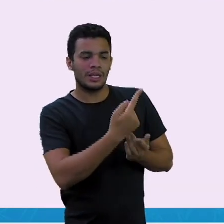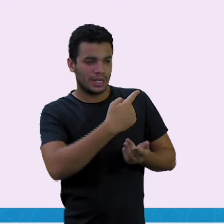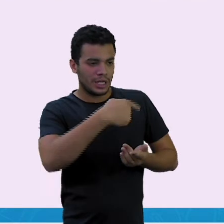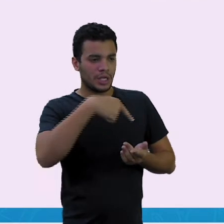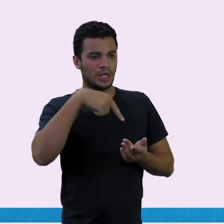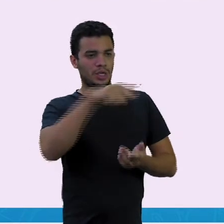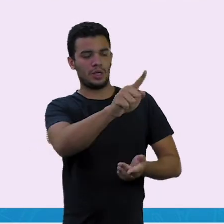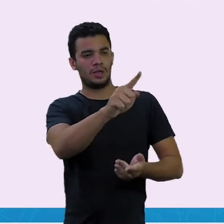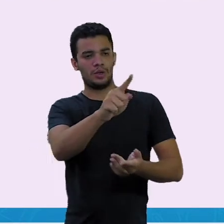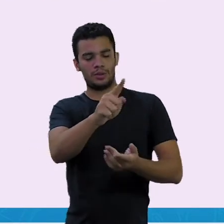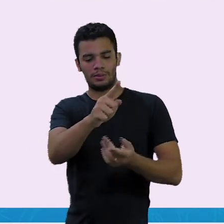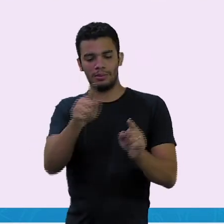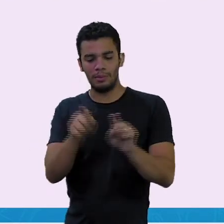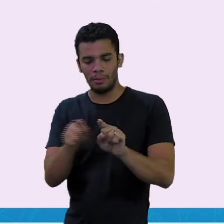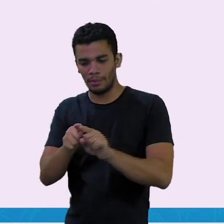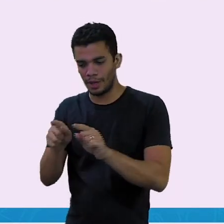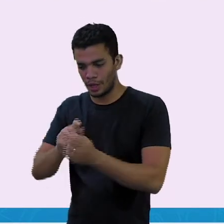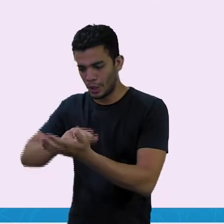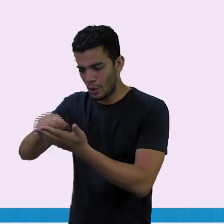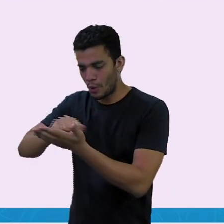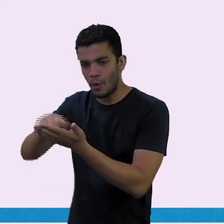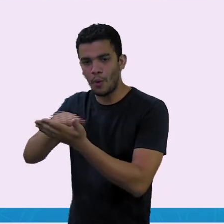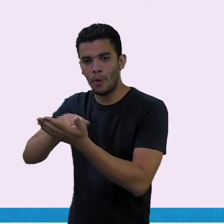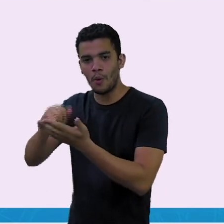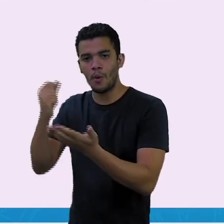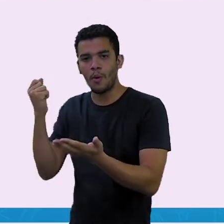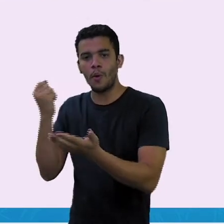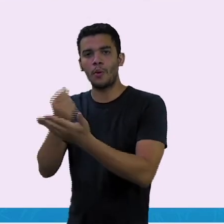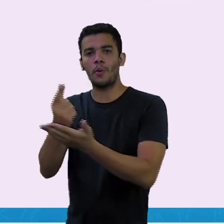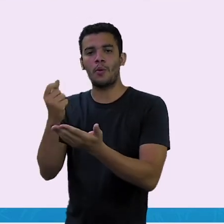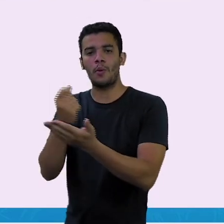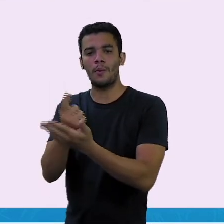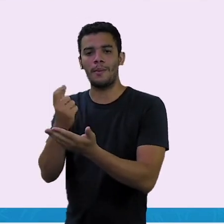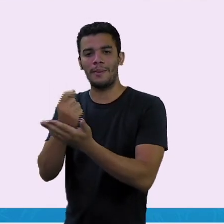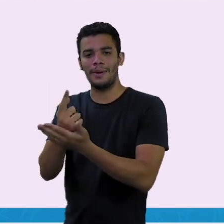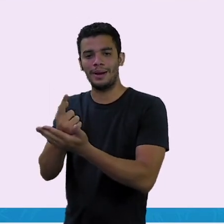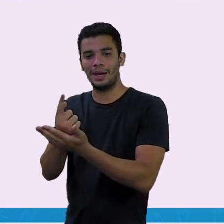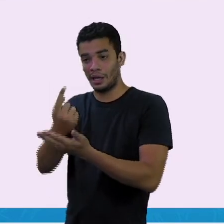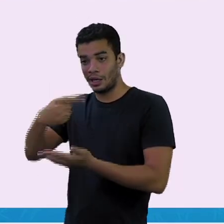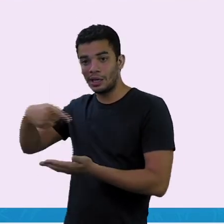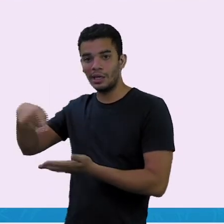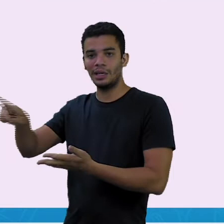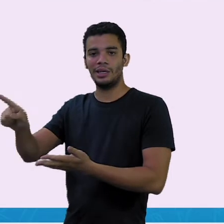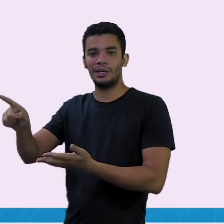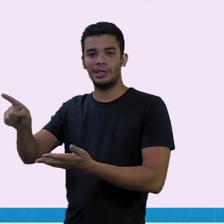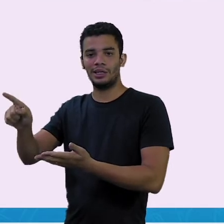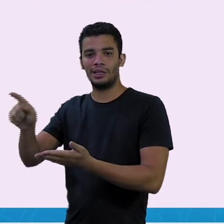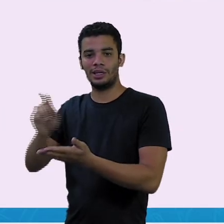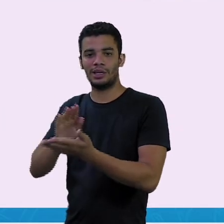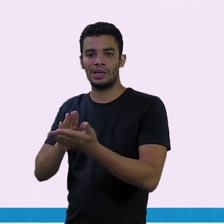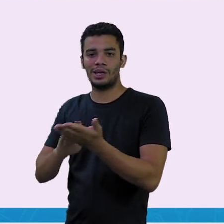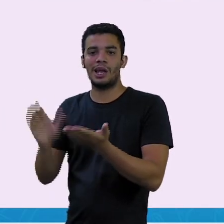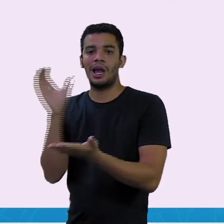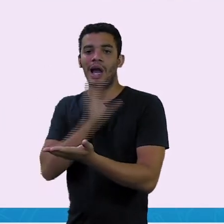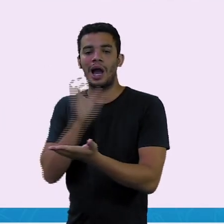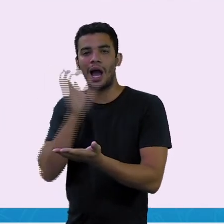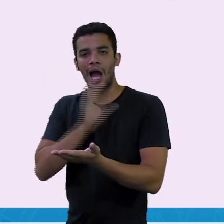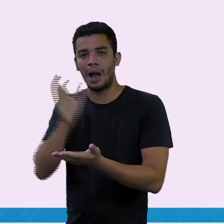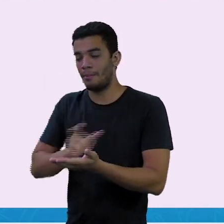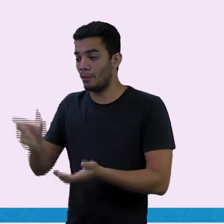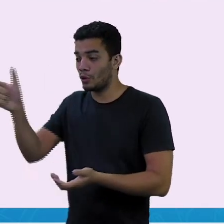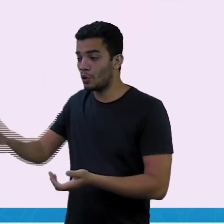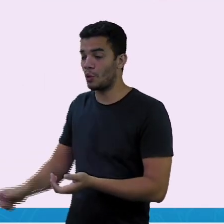Nossa, mas que bilhete estranho, não é mesmo? Vocês conseguiram entender alguma coisa, alguma mensagem nesse